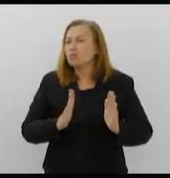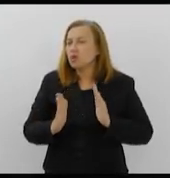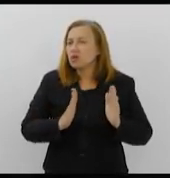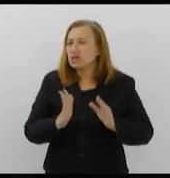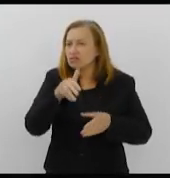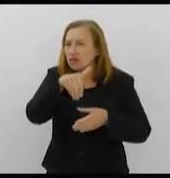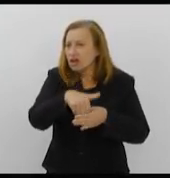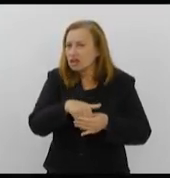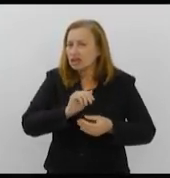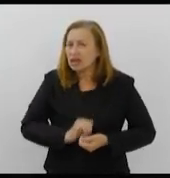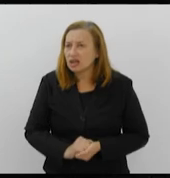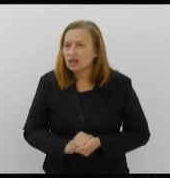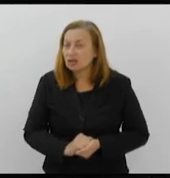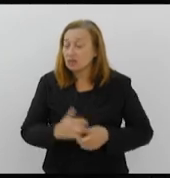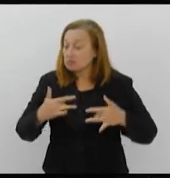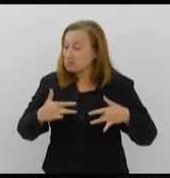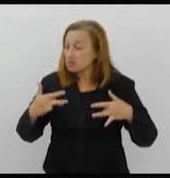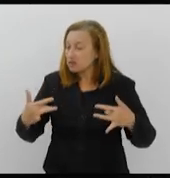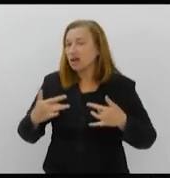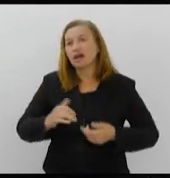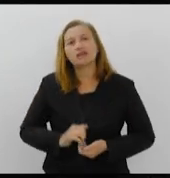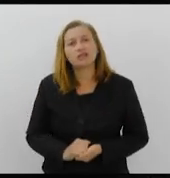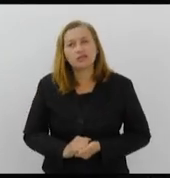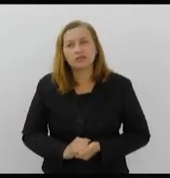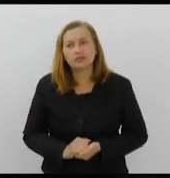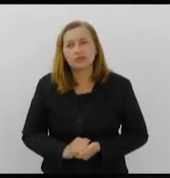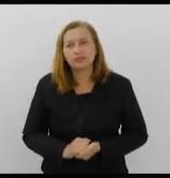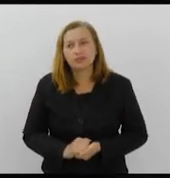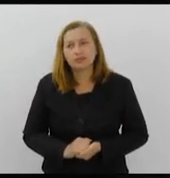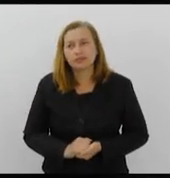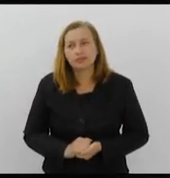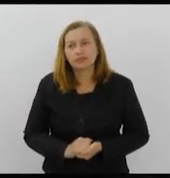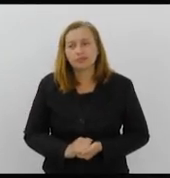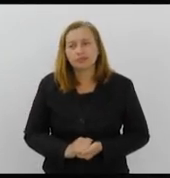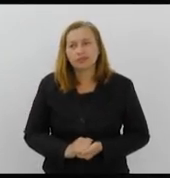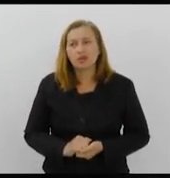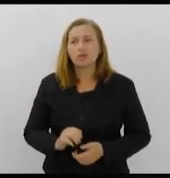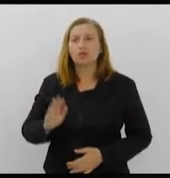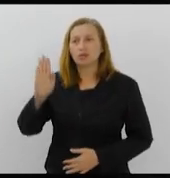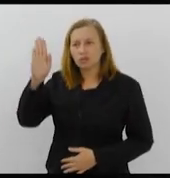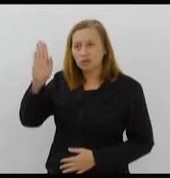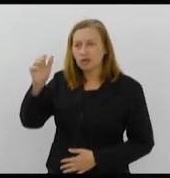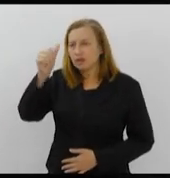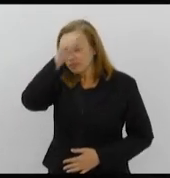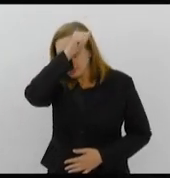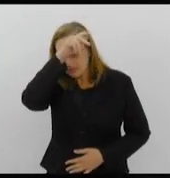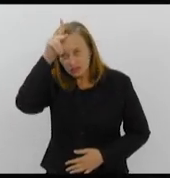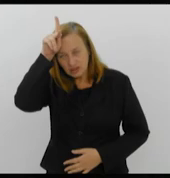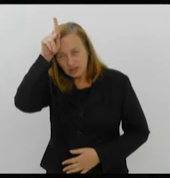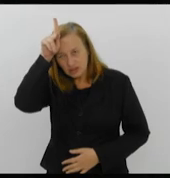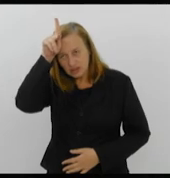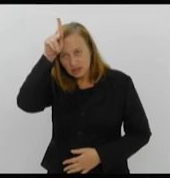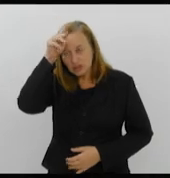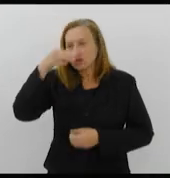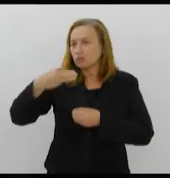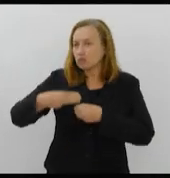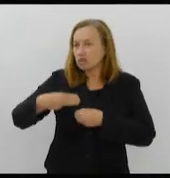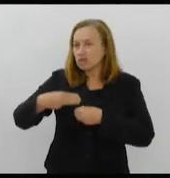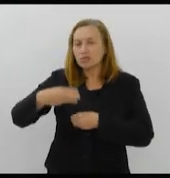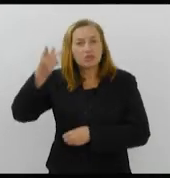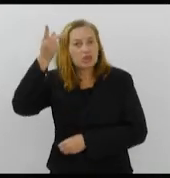Quero deixar aqui a minha solidariedade ao candidato à prefeitura do município de São